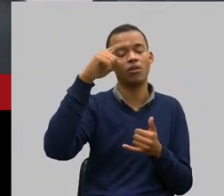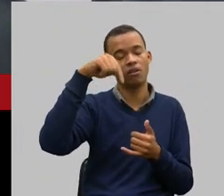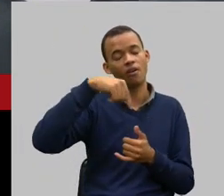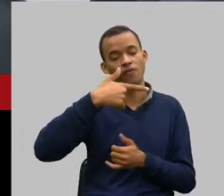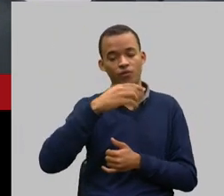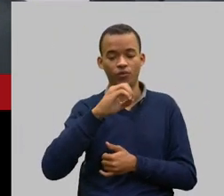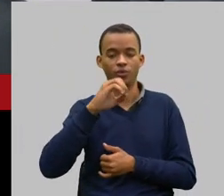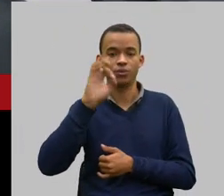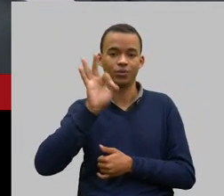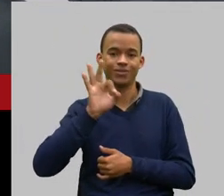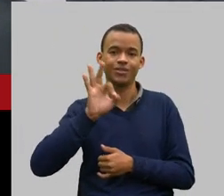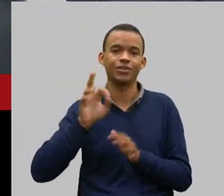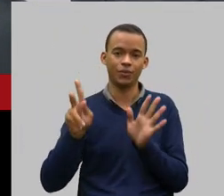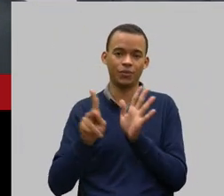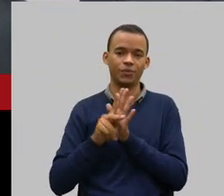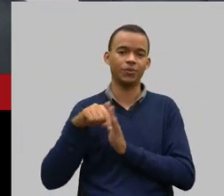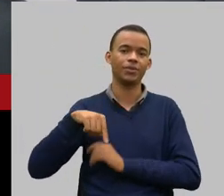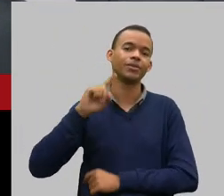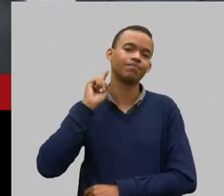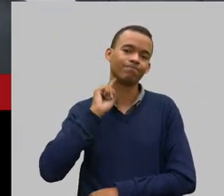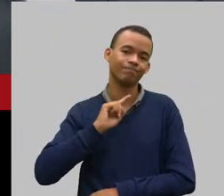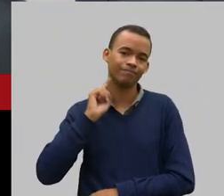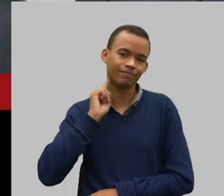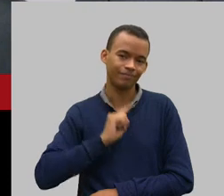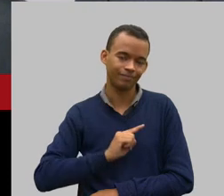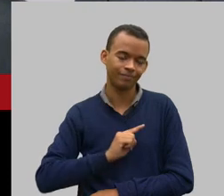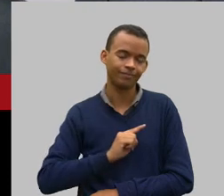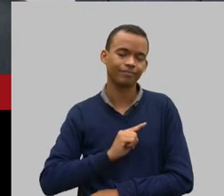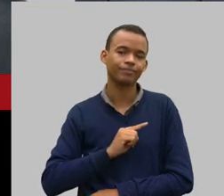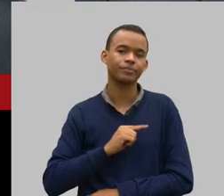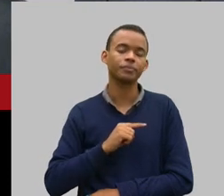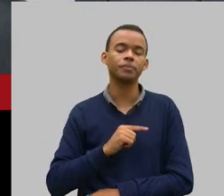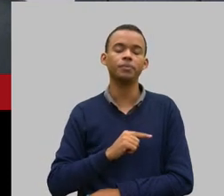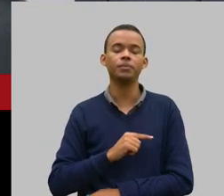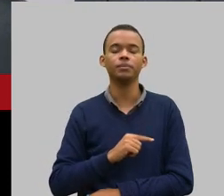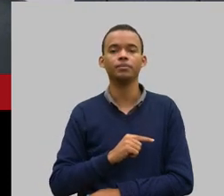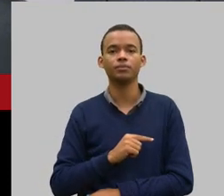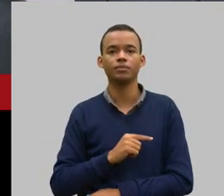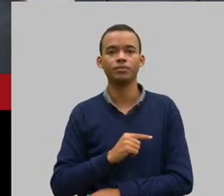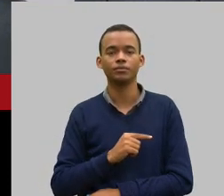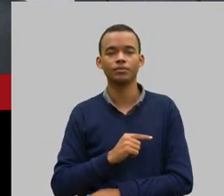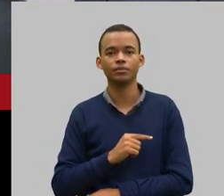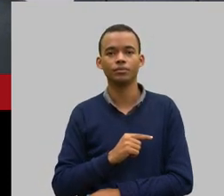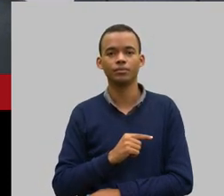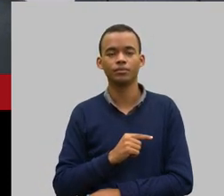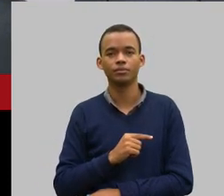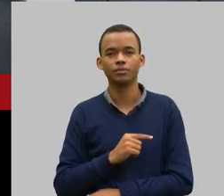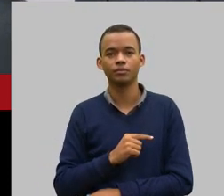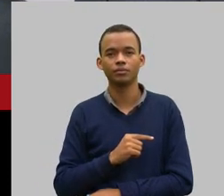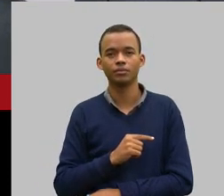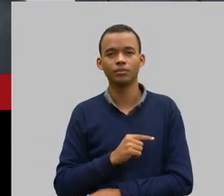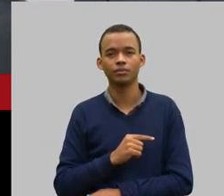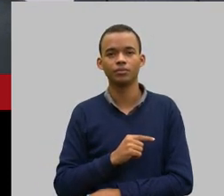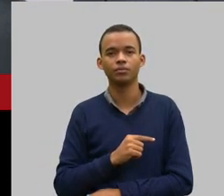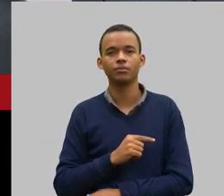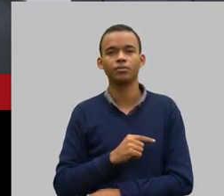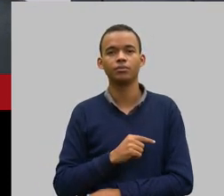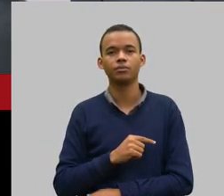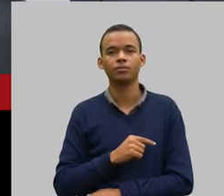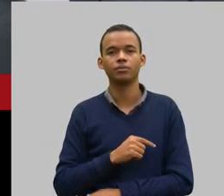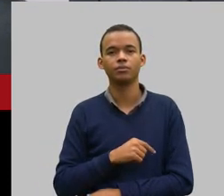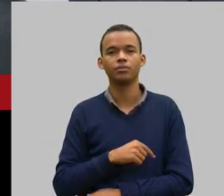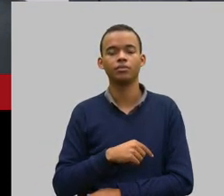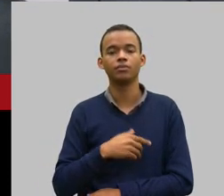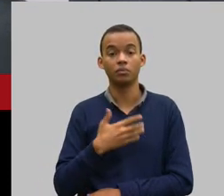e do nosso Estado então é isso aí primeiro né eh priorizar essas